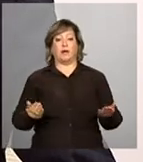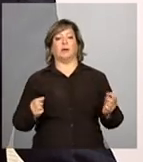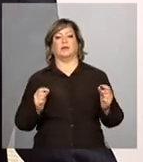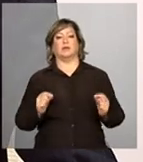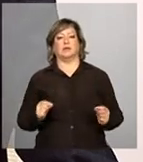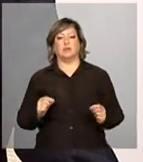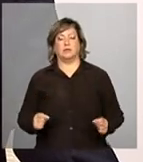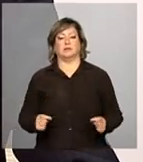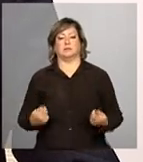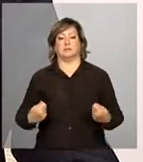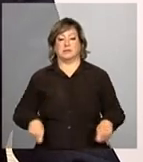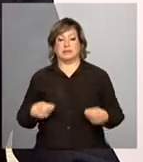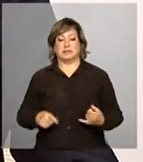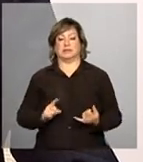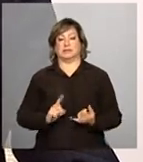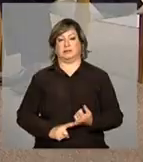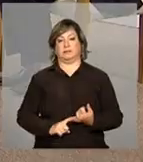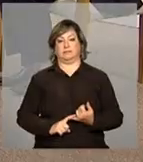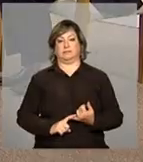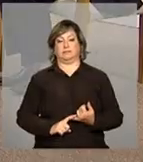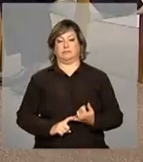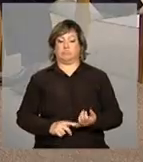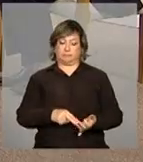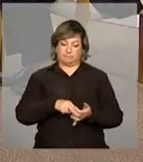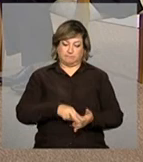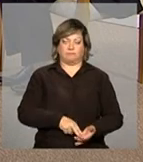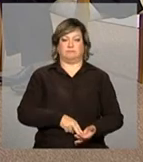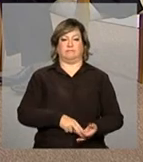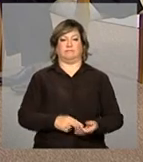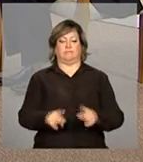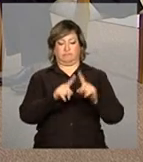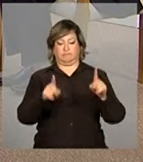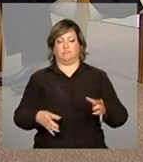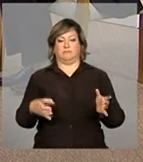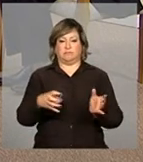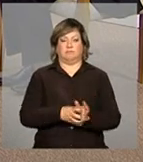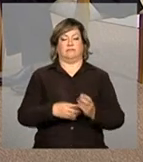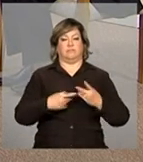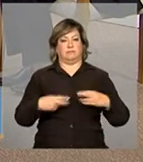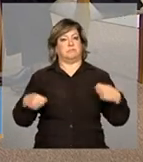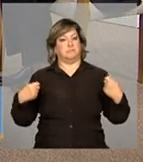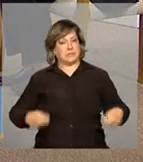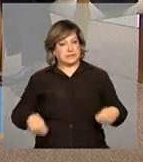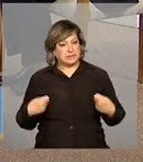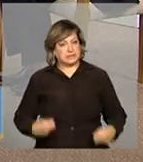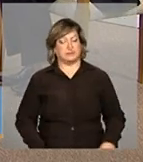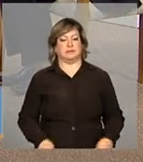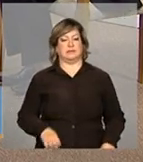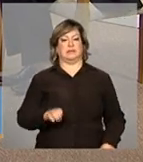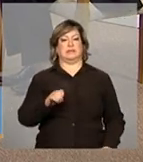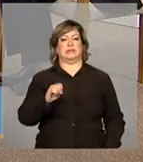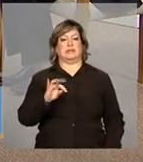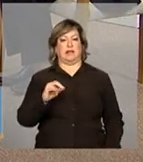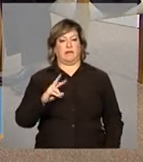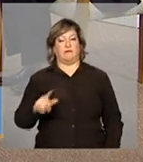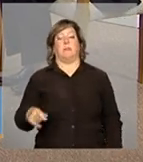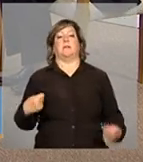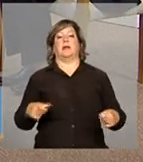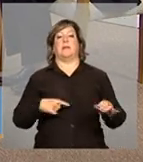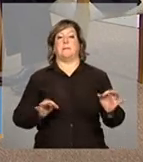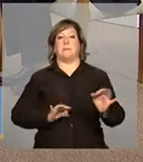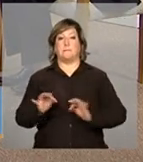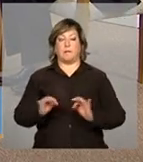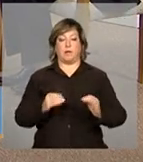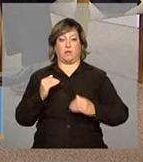precisa de ir estabilidade é óbvio né então o carro é uma carreira estável parecem ter concurso tem tem um